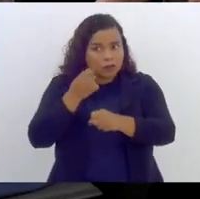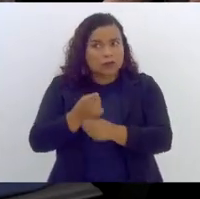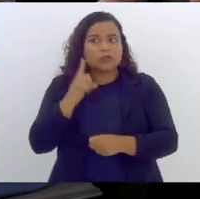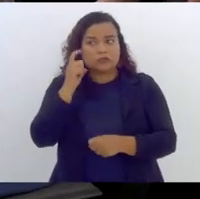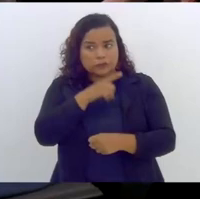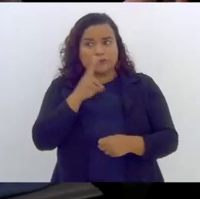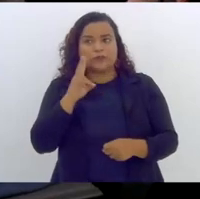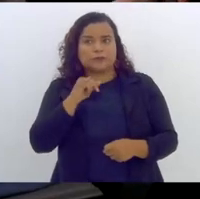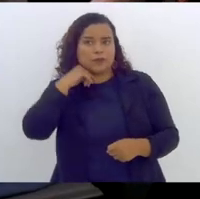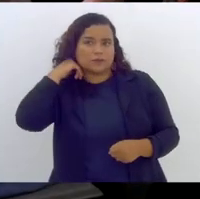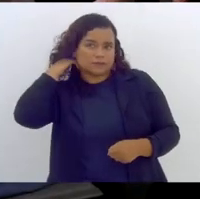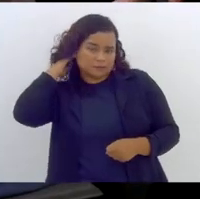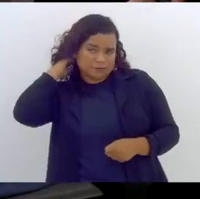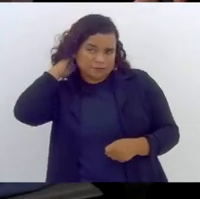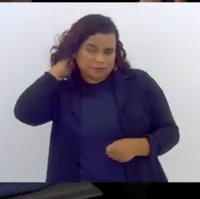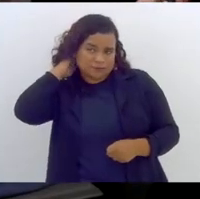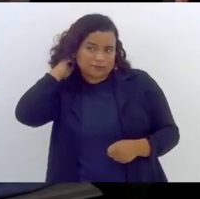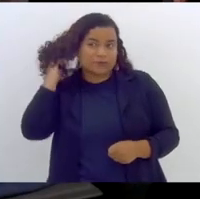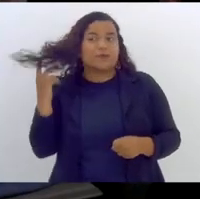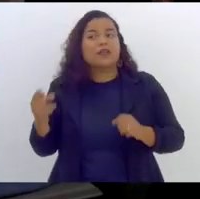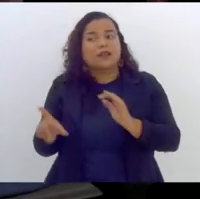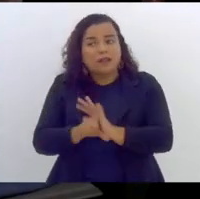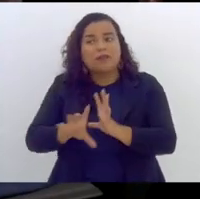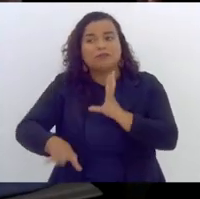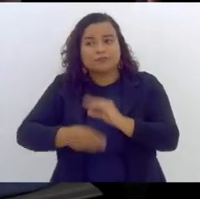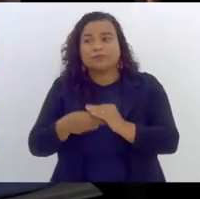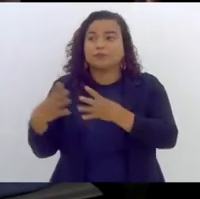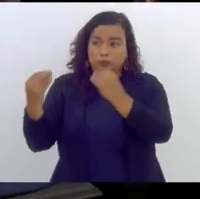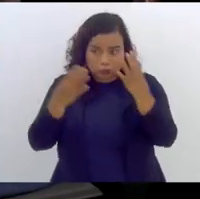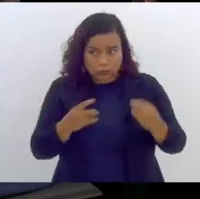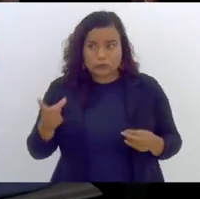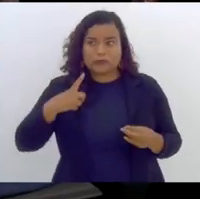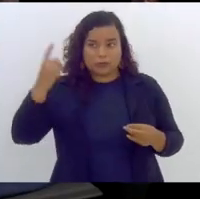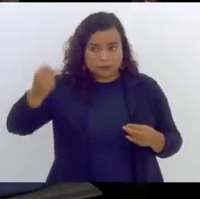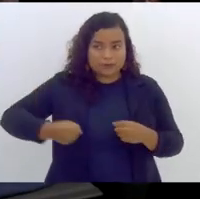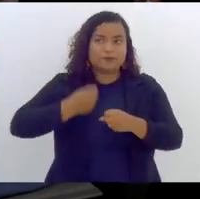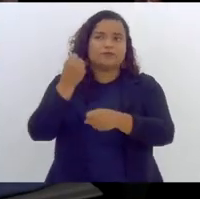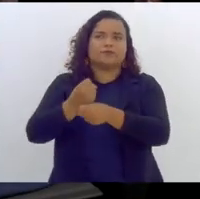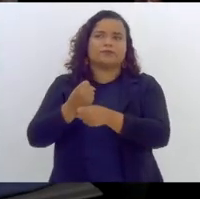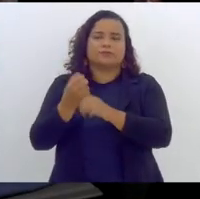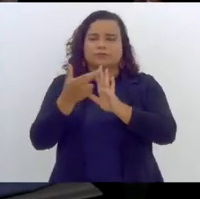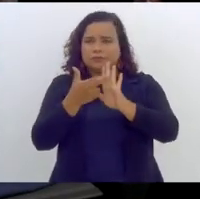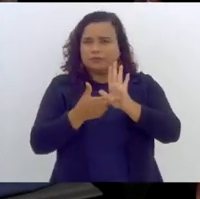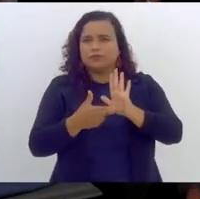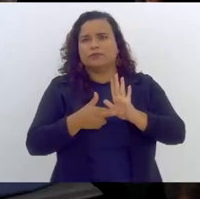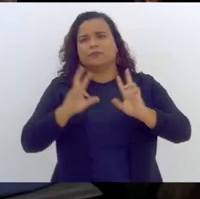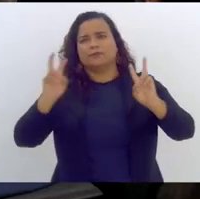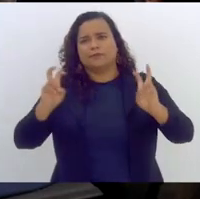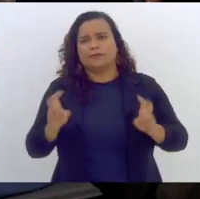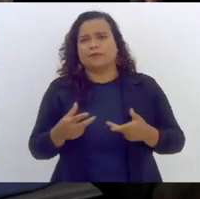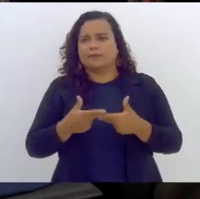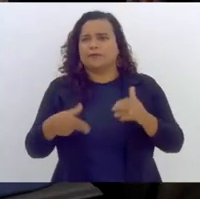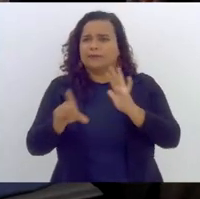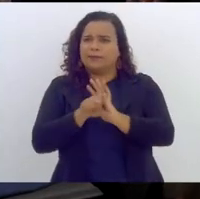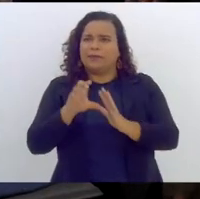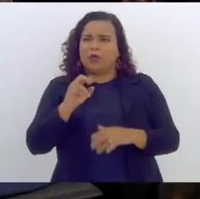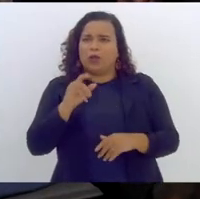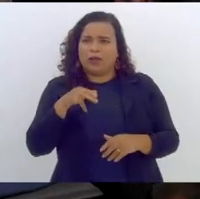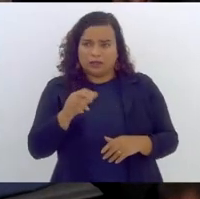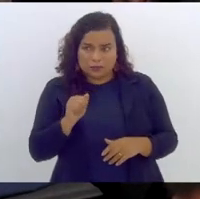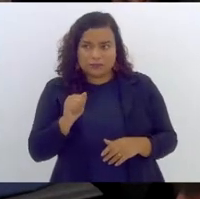a gente tem muita legislação complementar que vai regular as questões que estão na lei orgânica